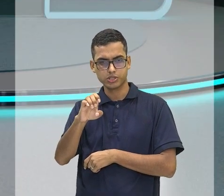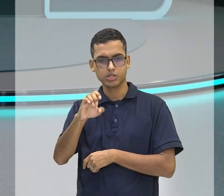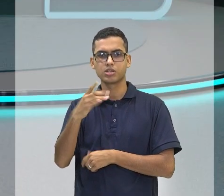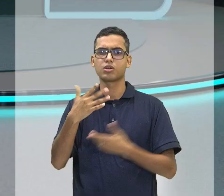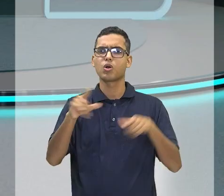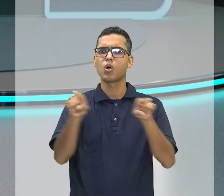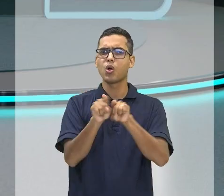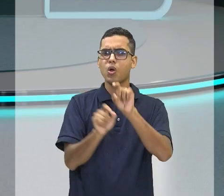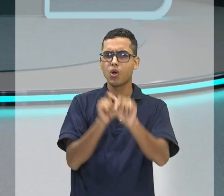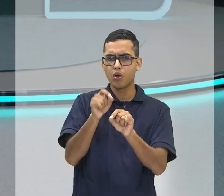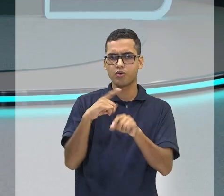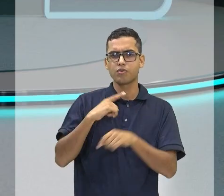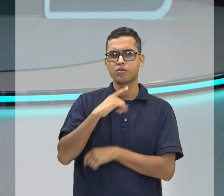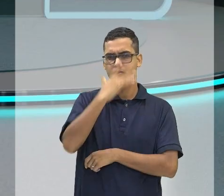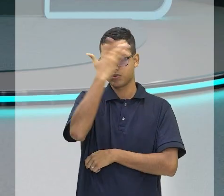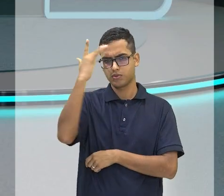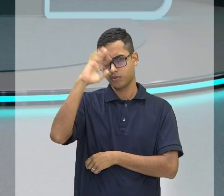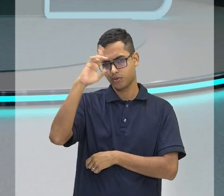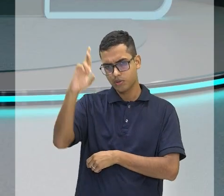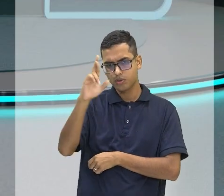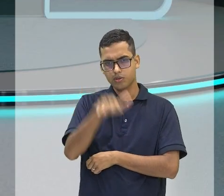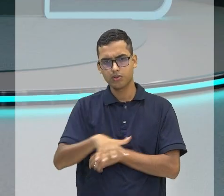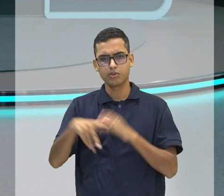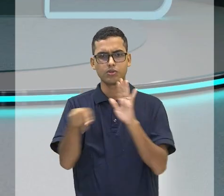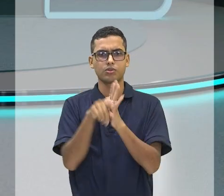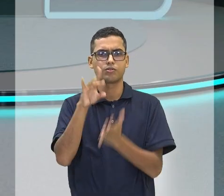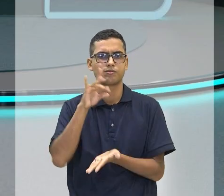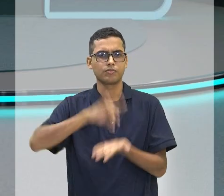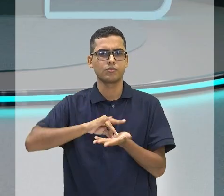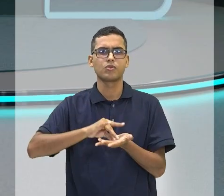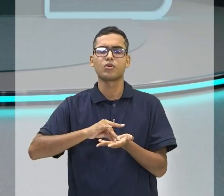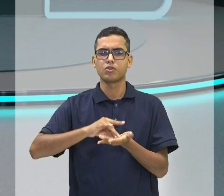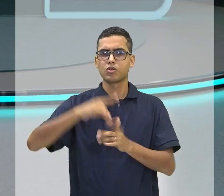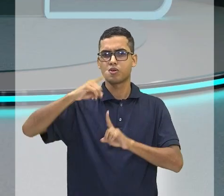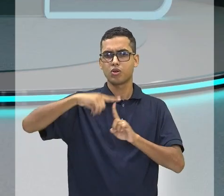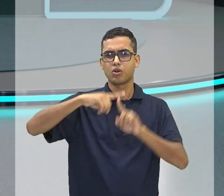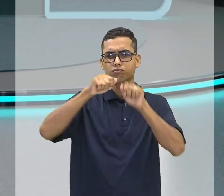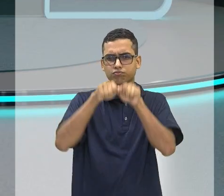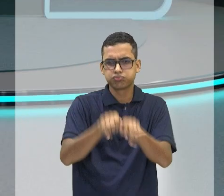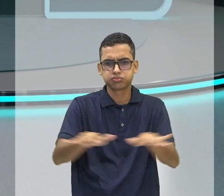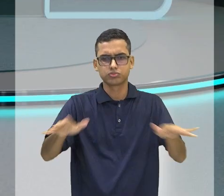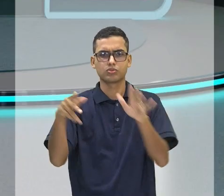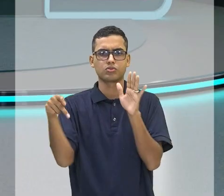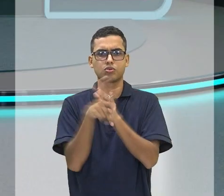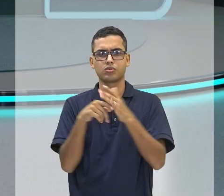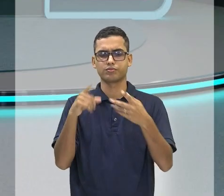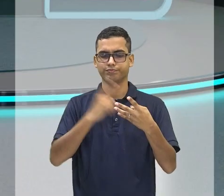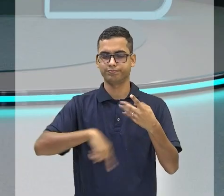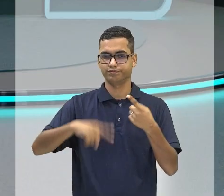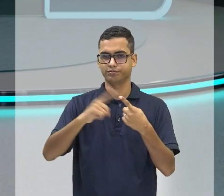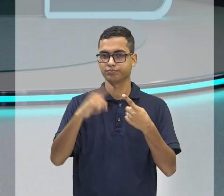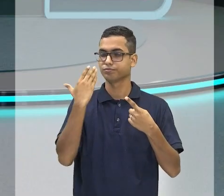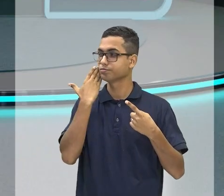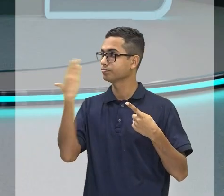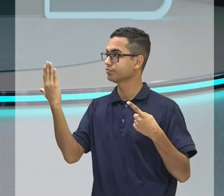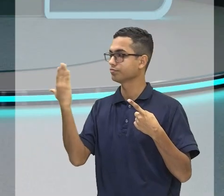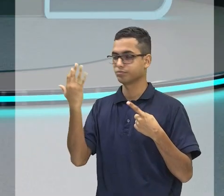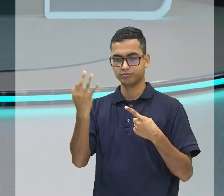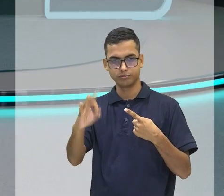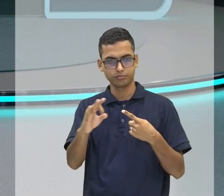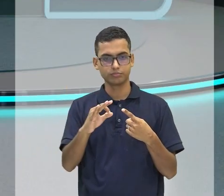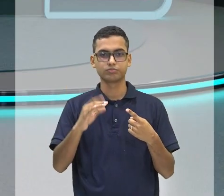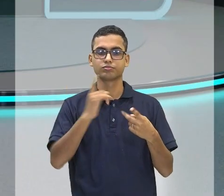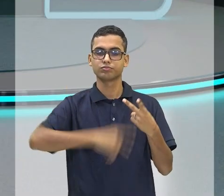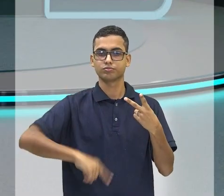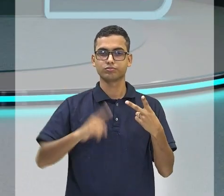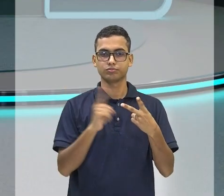foi responsável por esse estilo, né, por difundir esse estilo chamado de Shotokan. Prosseguindo,